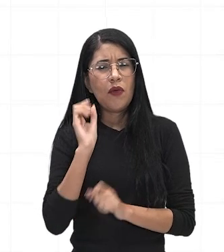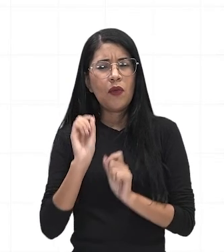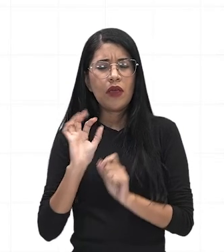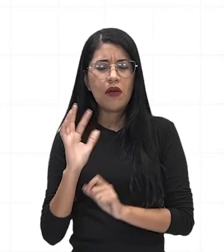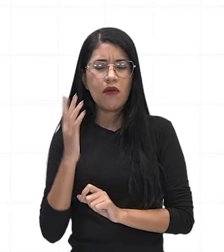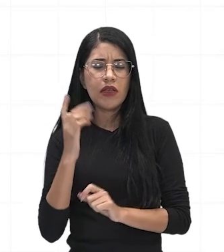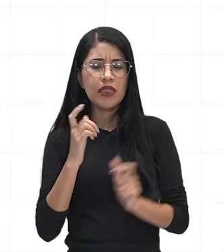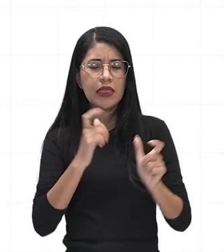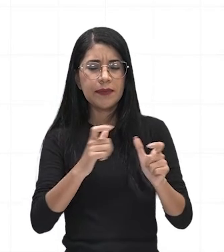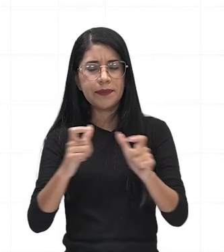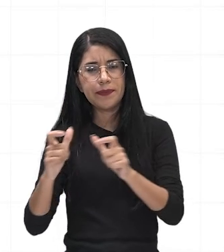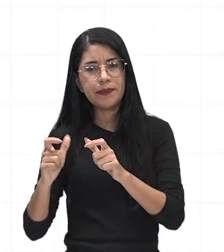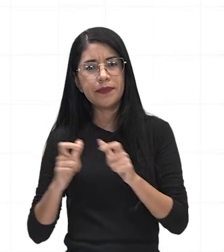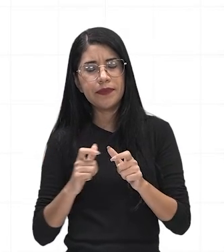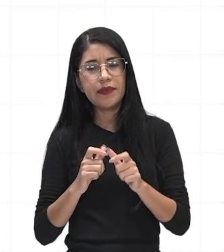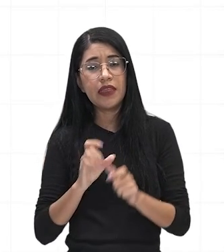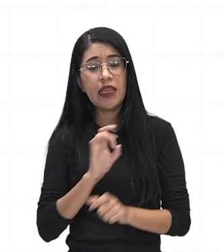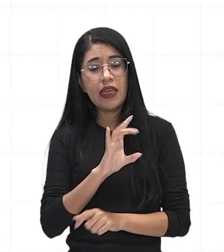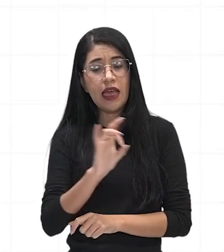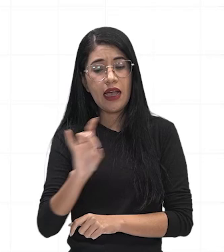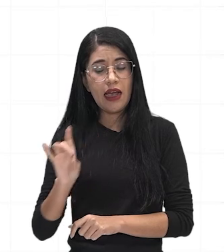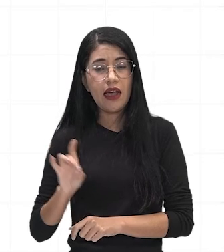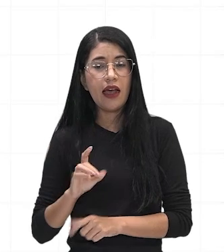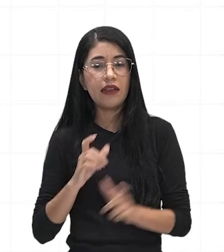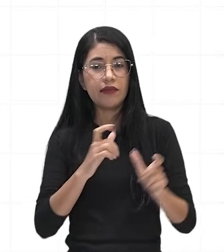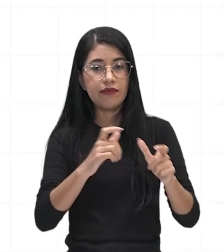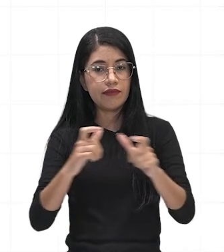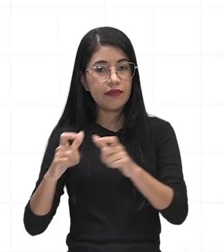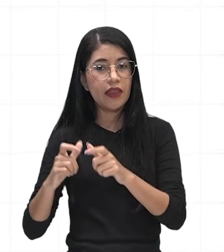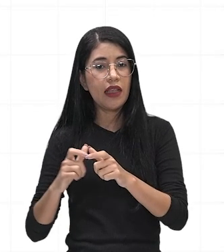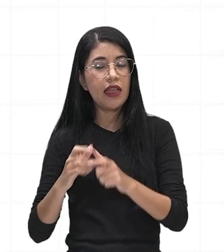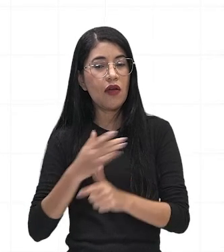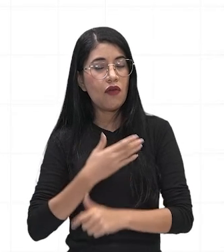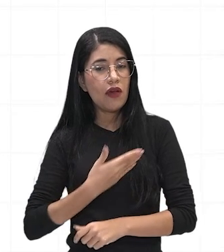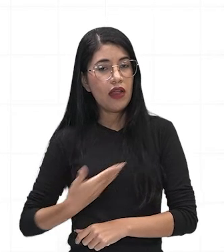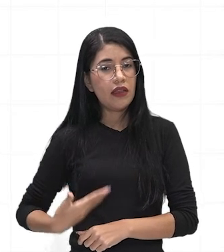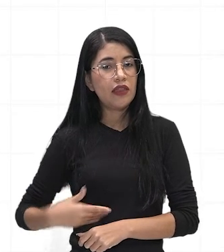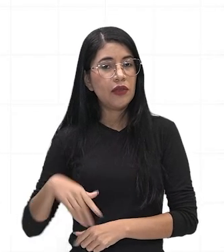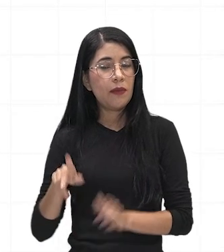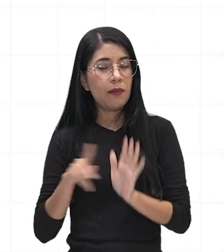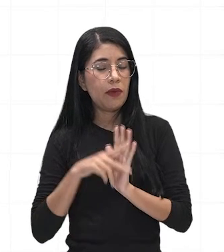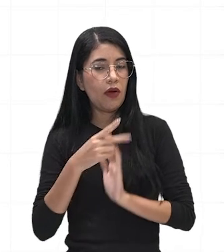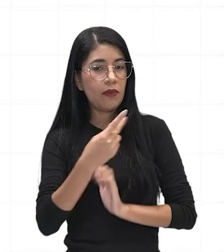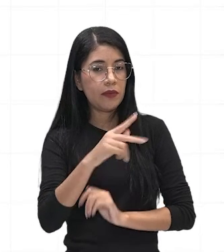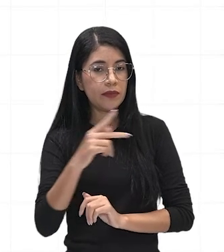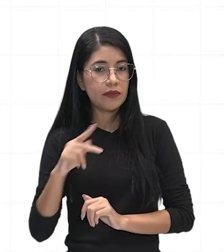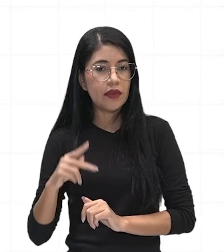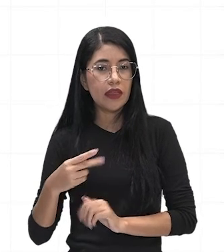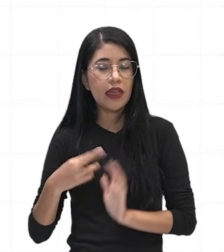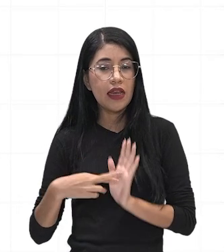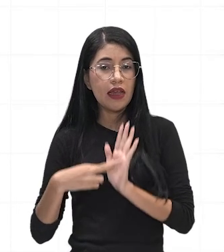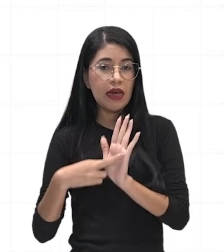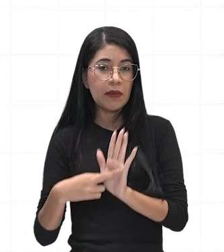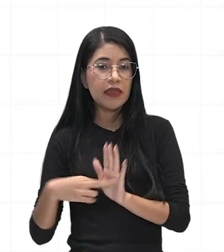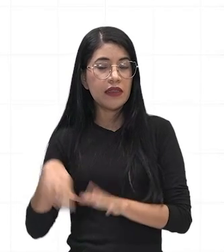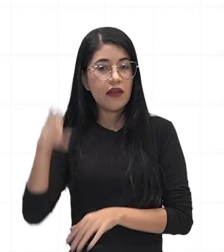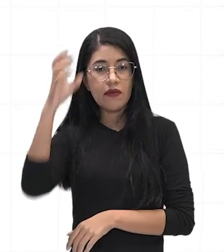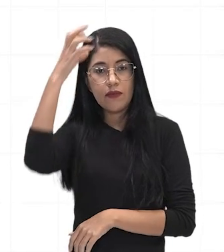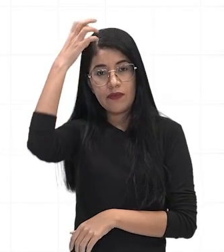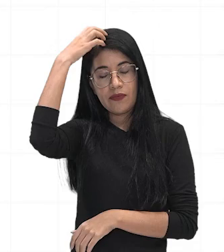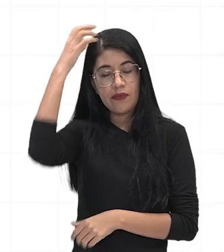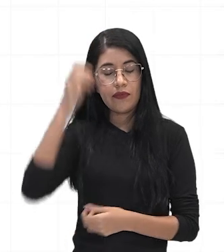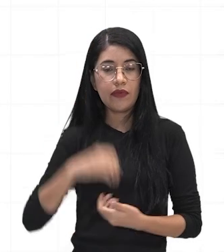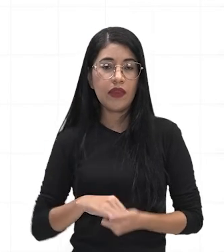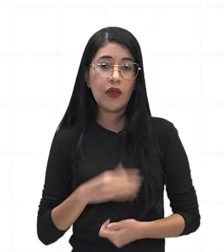Cada satrapia era governada por um sátrapa, representante aí do rei persa. Os sátrapas,